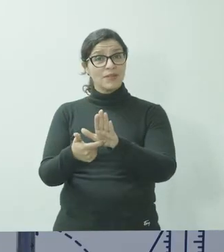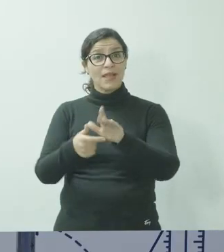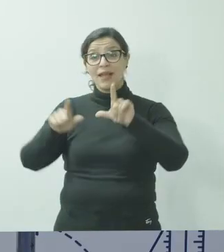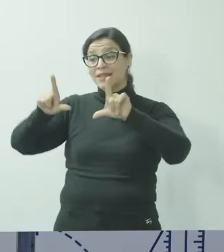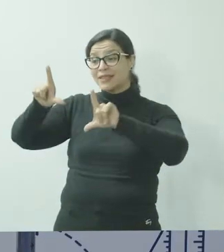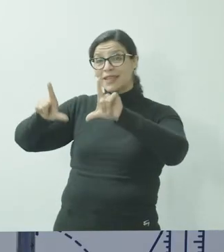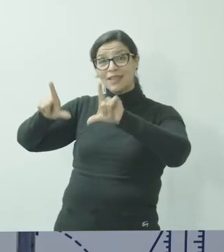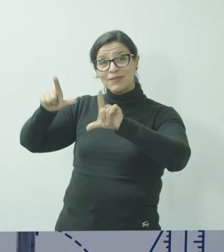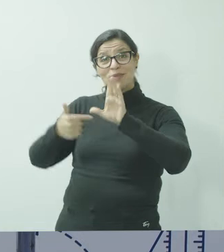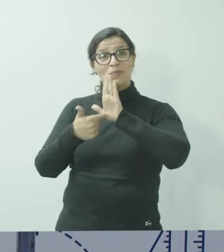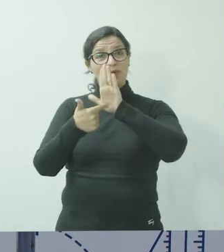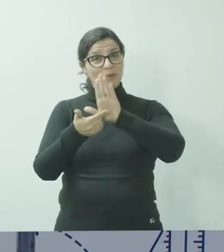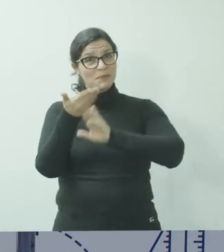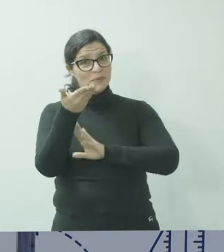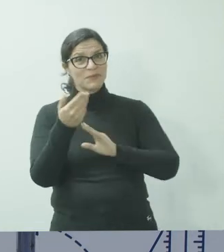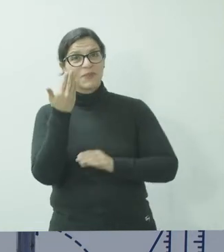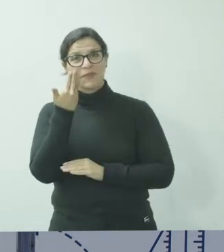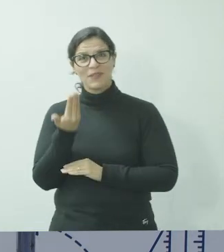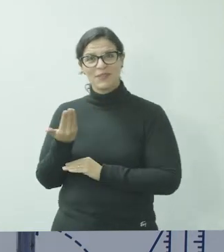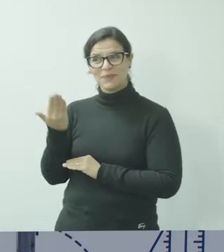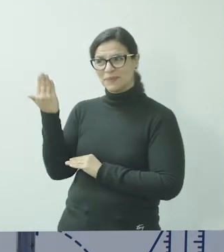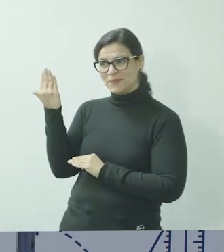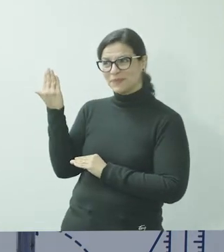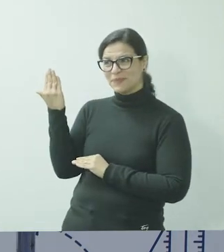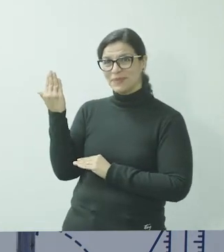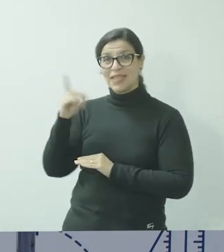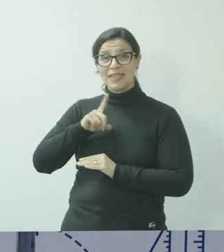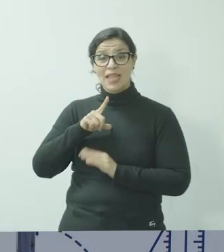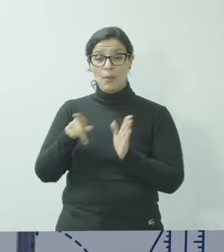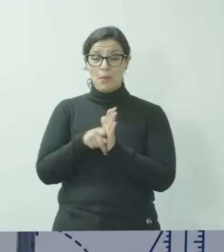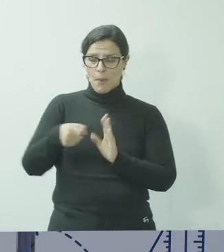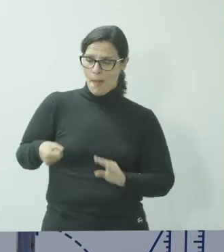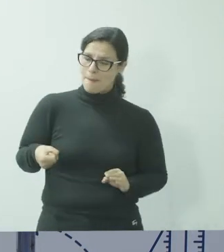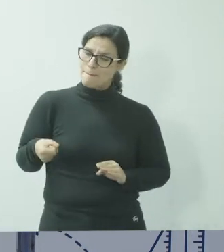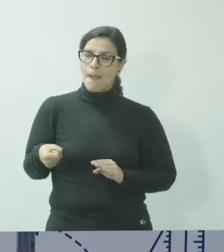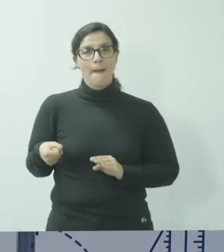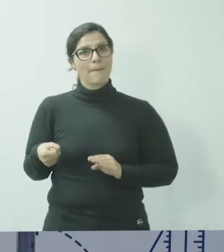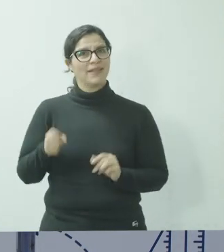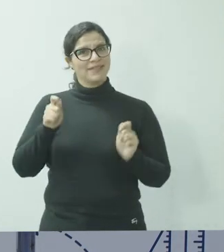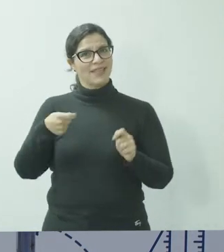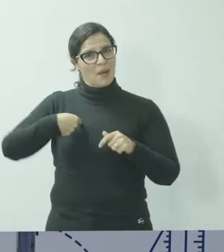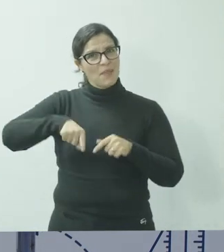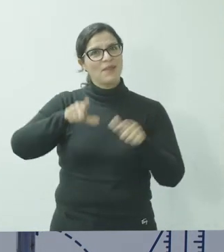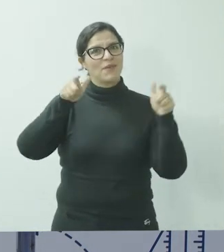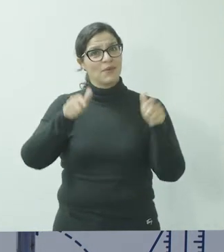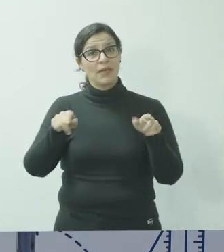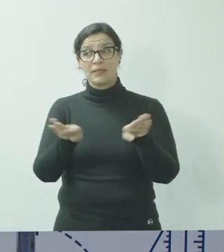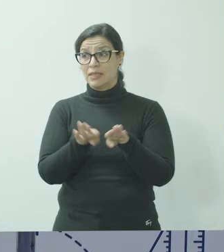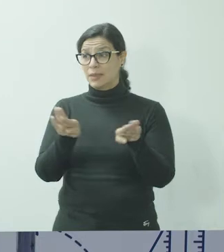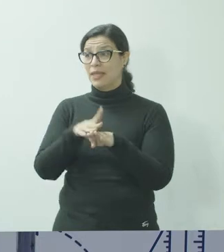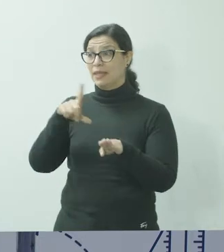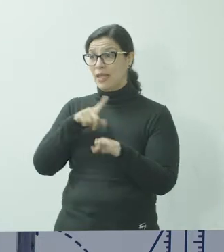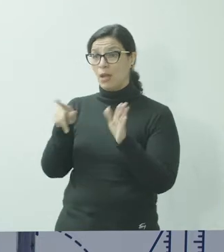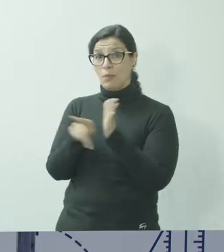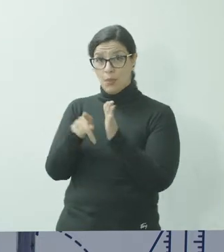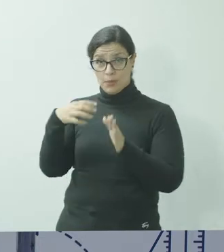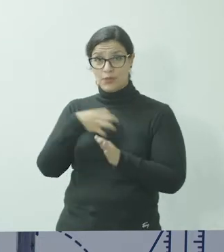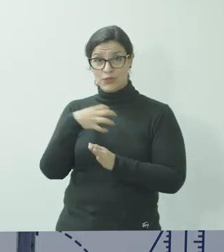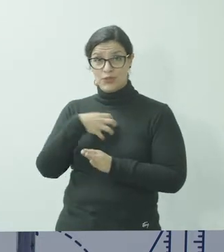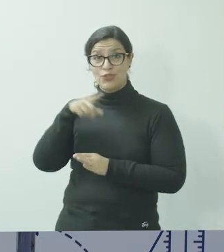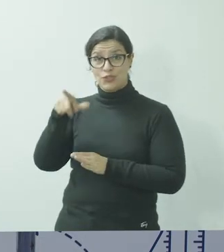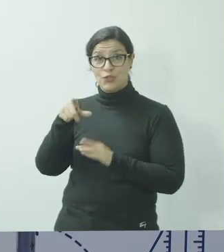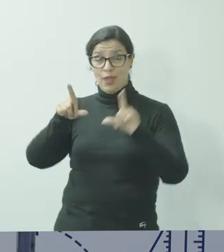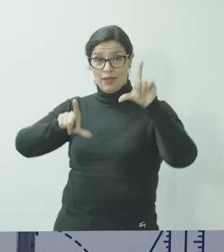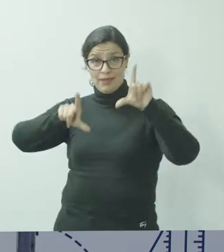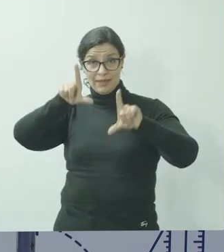de televisão que é este aqui ó uma tv portátil Então essa TV além dela ser também é